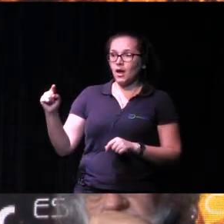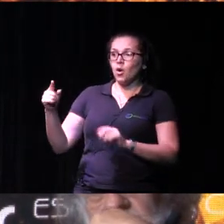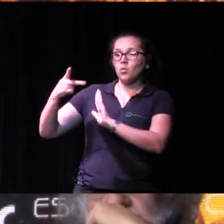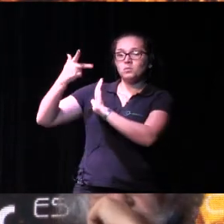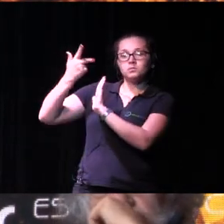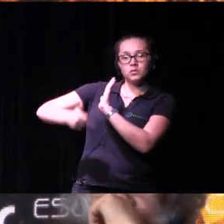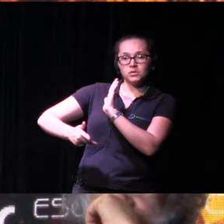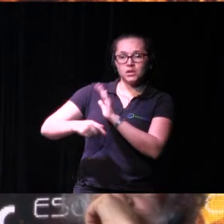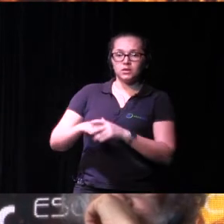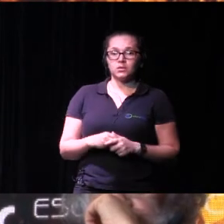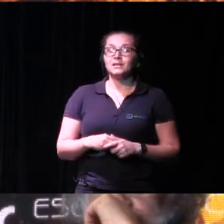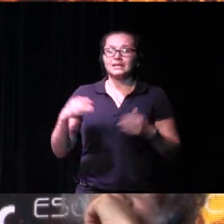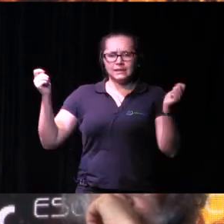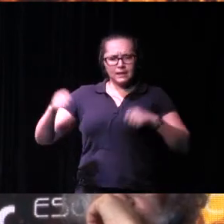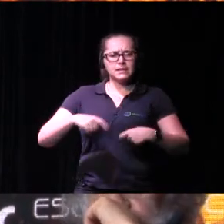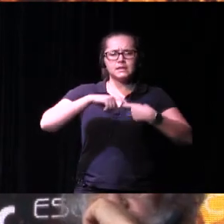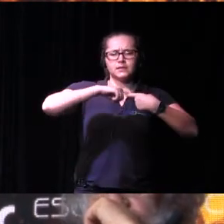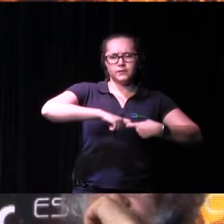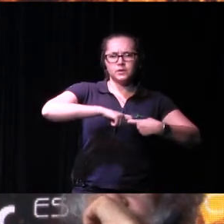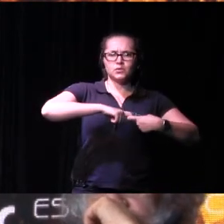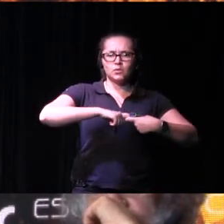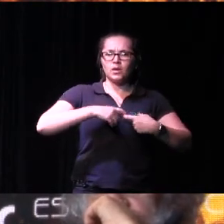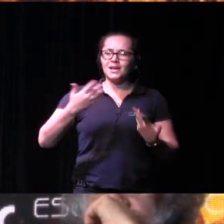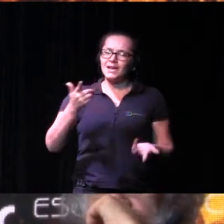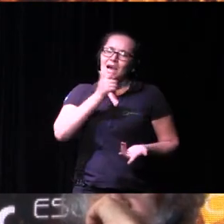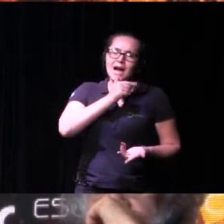que prestassem serviços com água e energia.